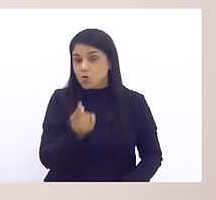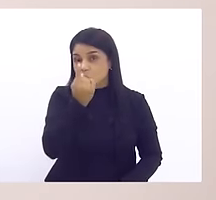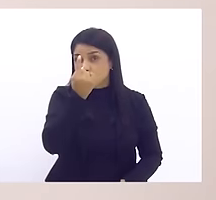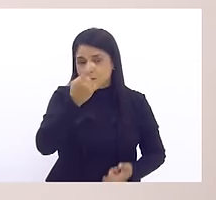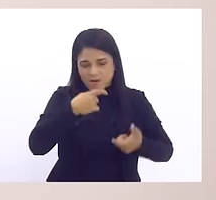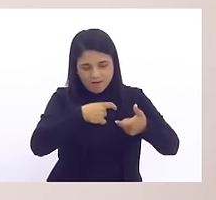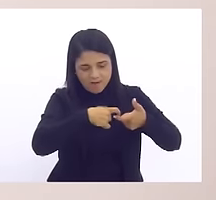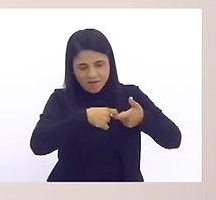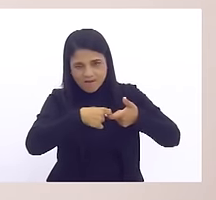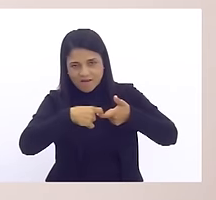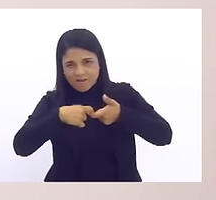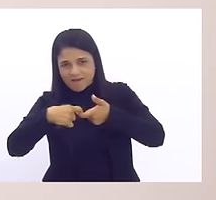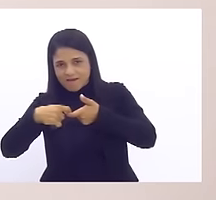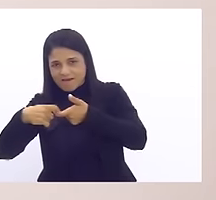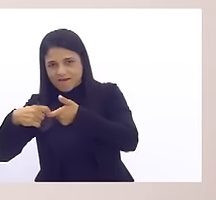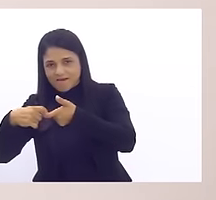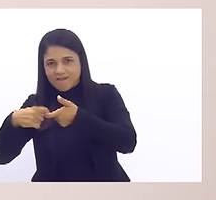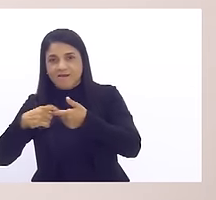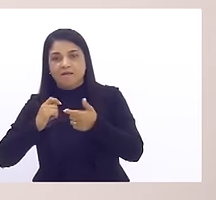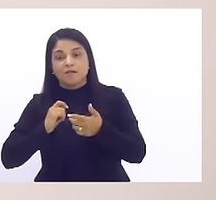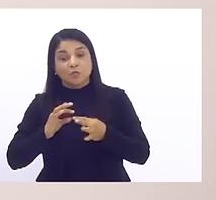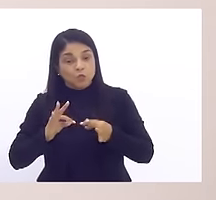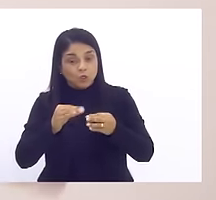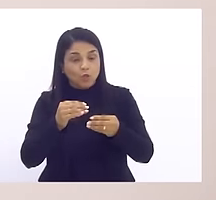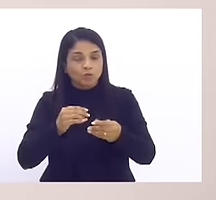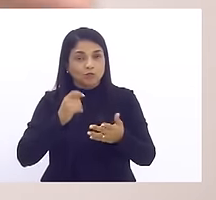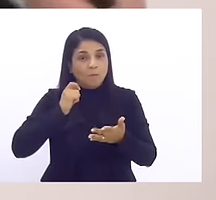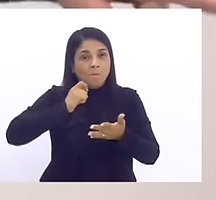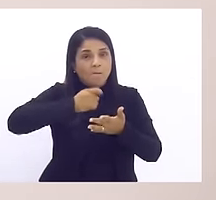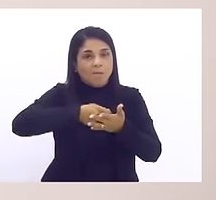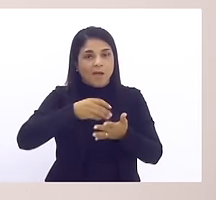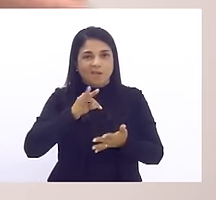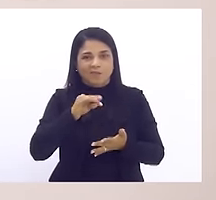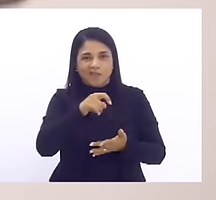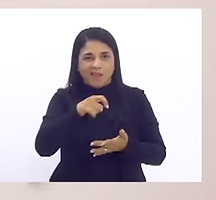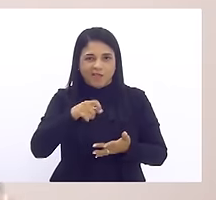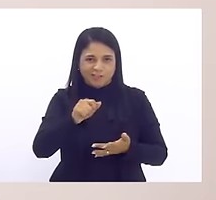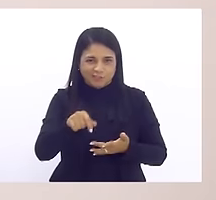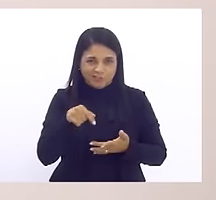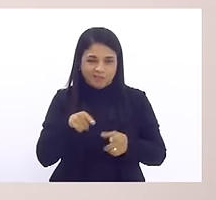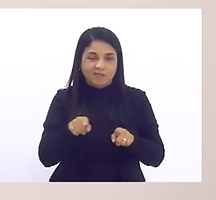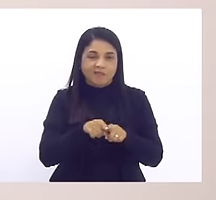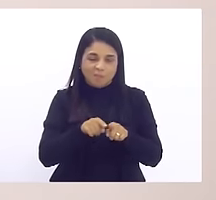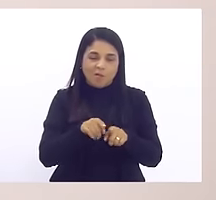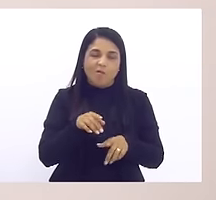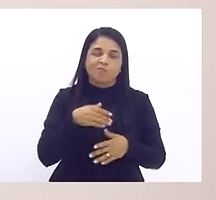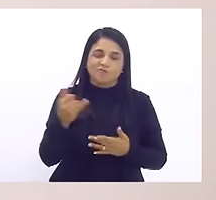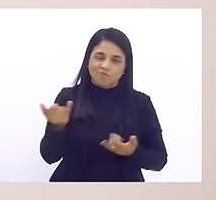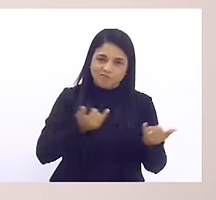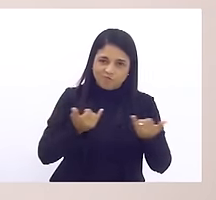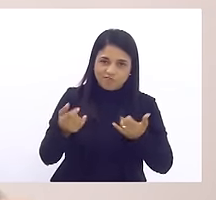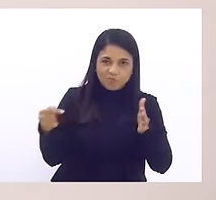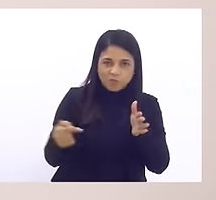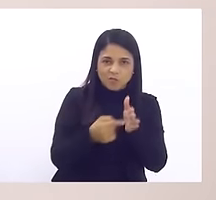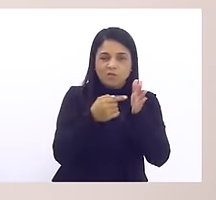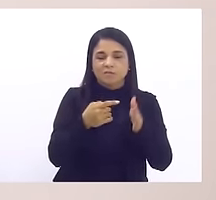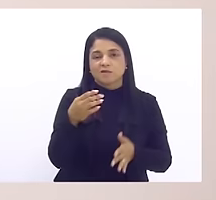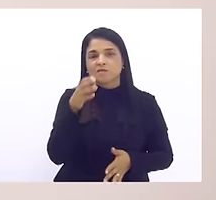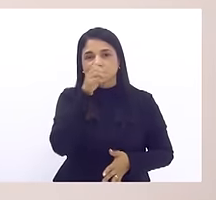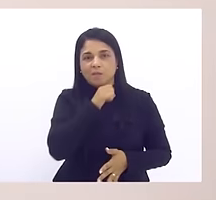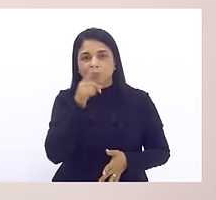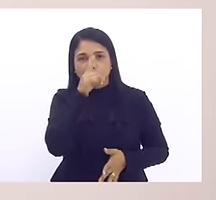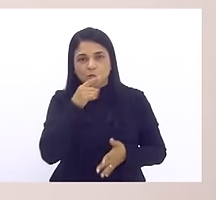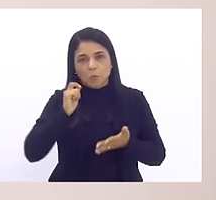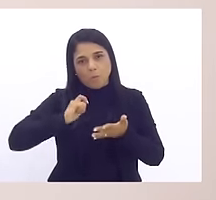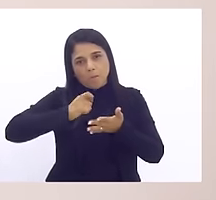só e todo mundo paga taxa de reboque como nós temos relato do pagamento nos finais de semana Então tudo isso